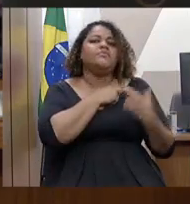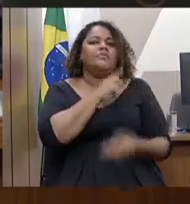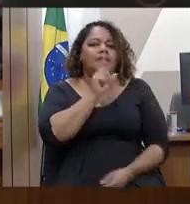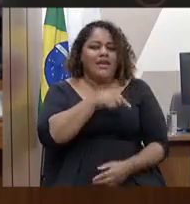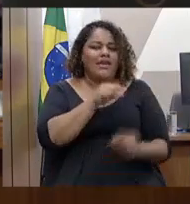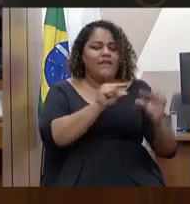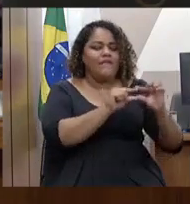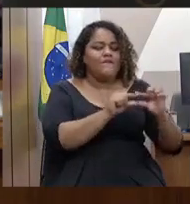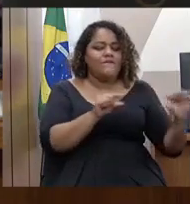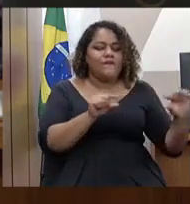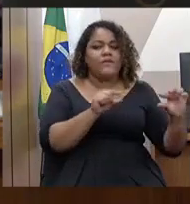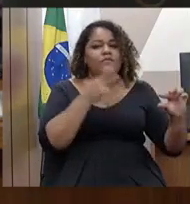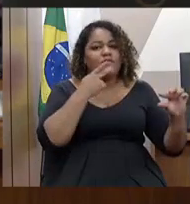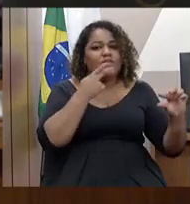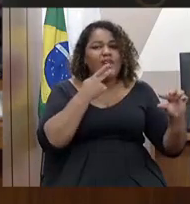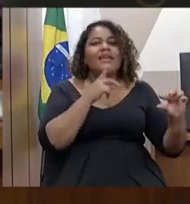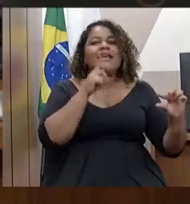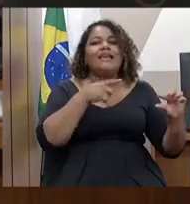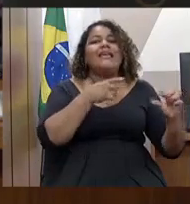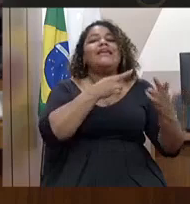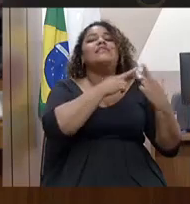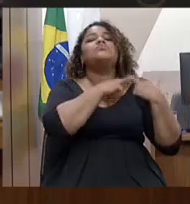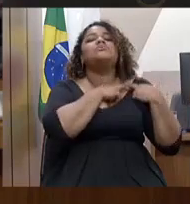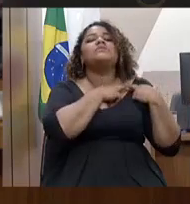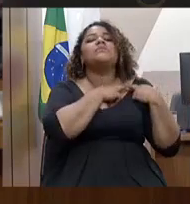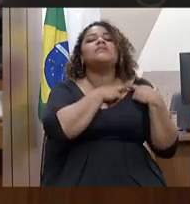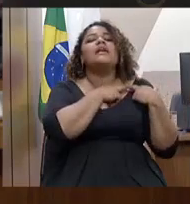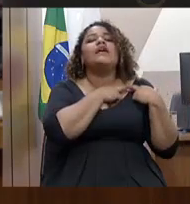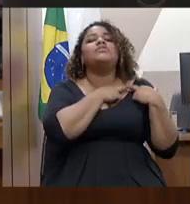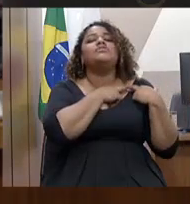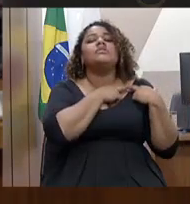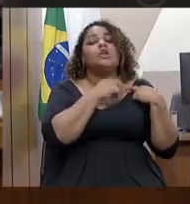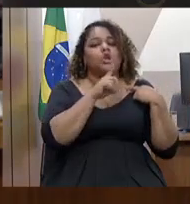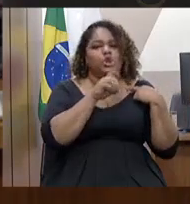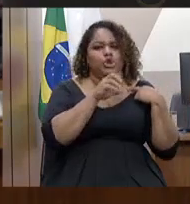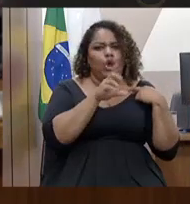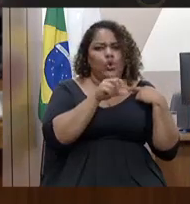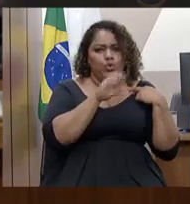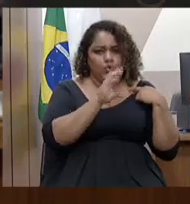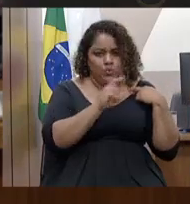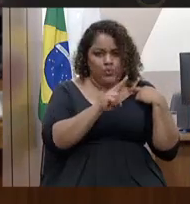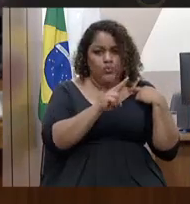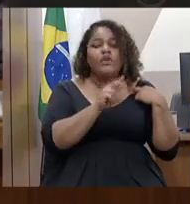como está escrito aqui eu chamo de responsabilidade é subjetivo